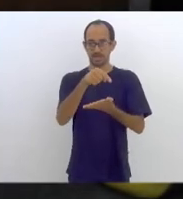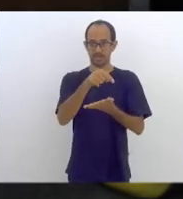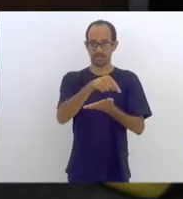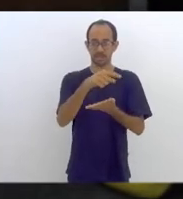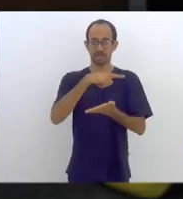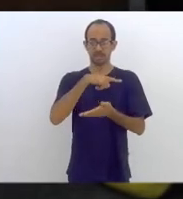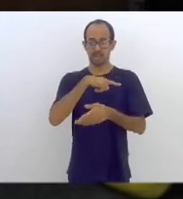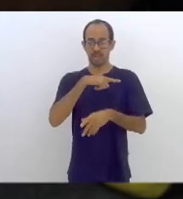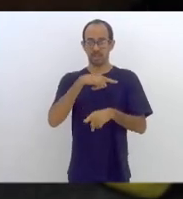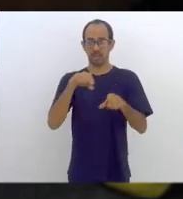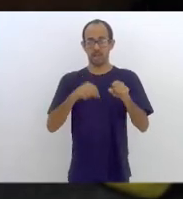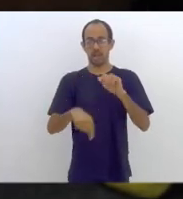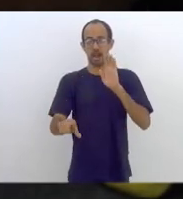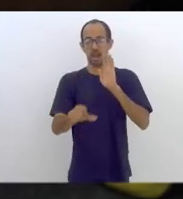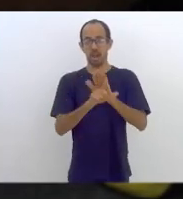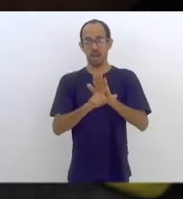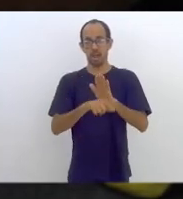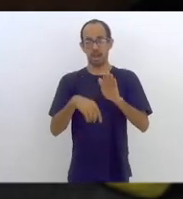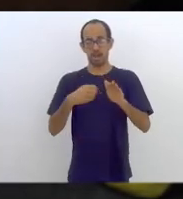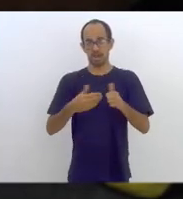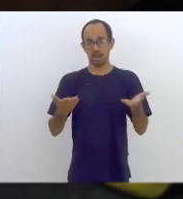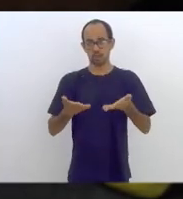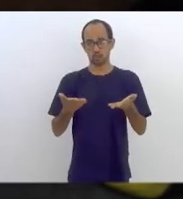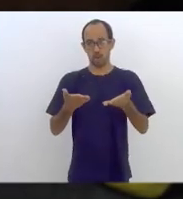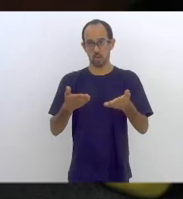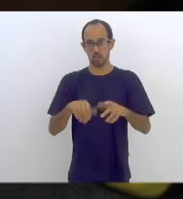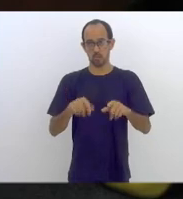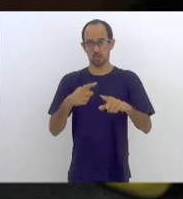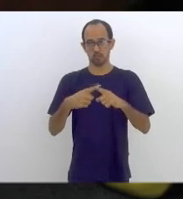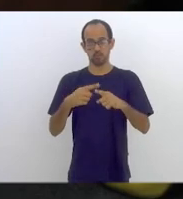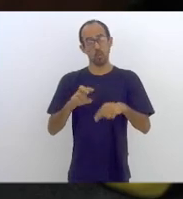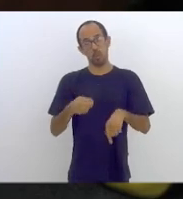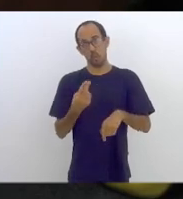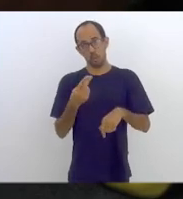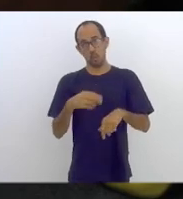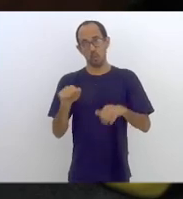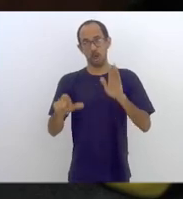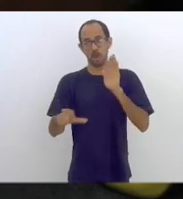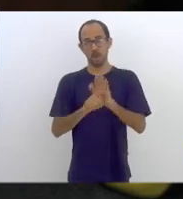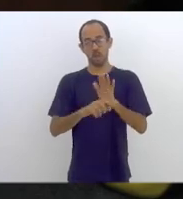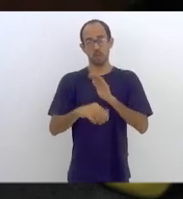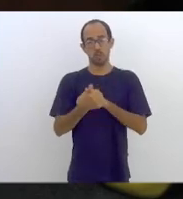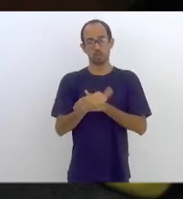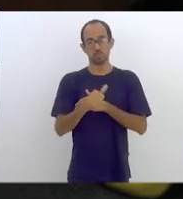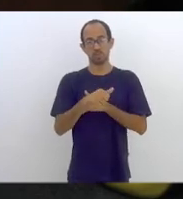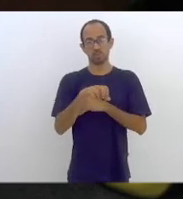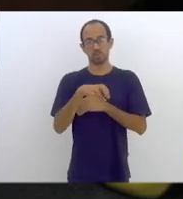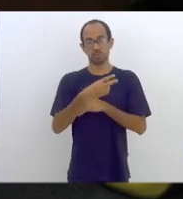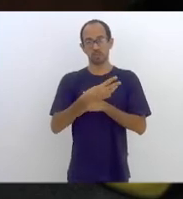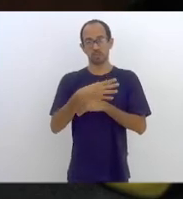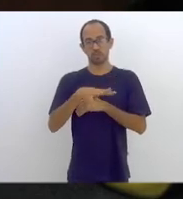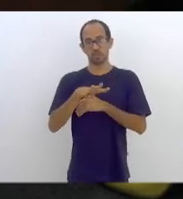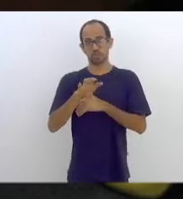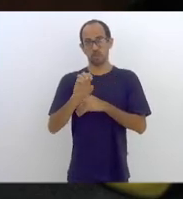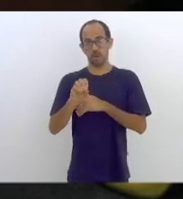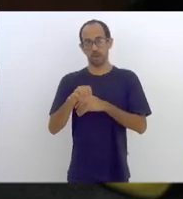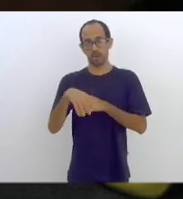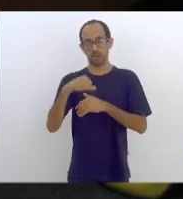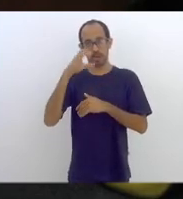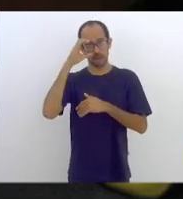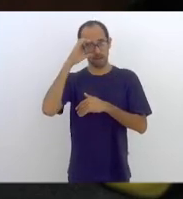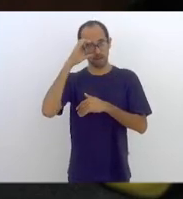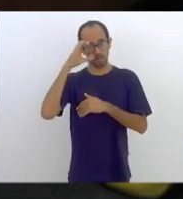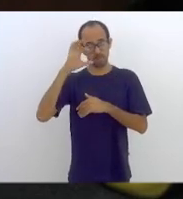Contemple né a legislação em vigor seja a Legislação 11.340 da Lei Maria da Penha